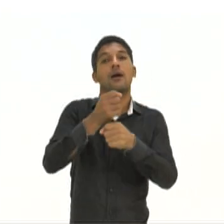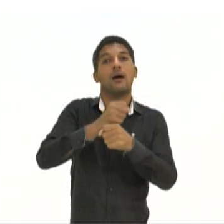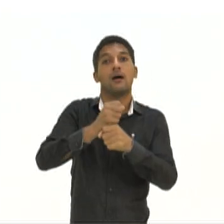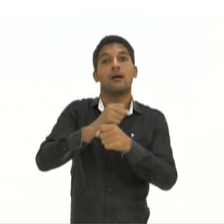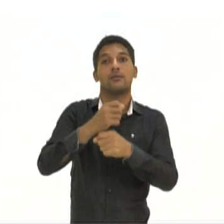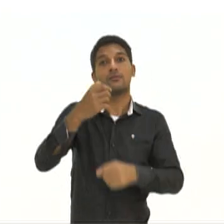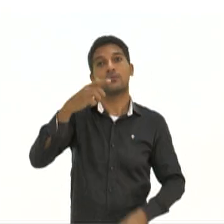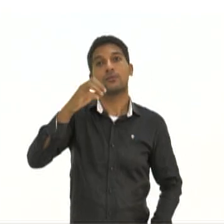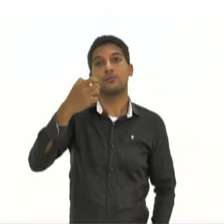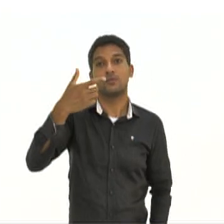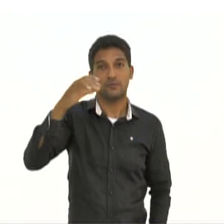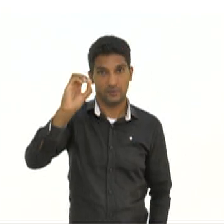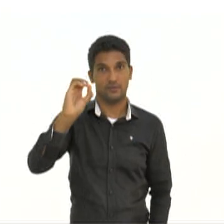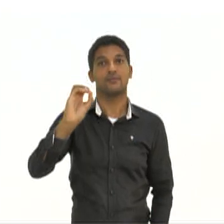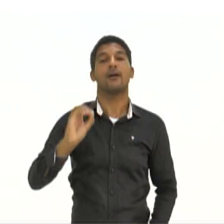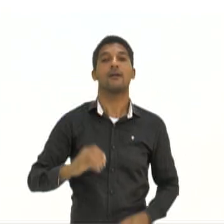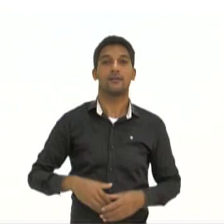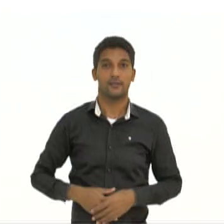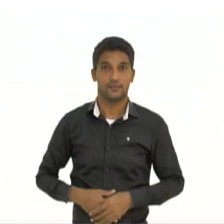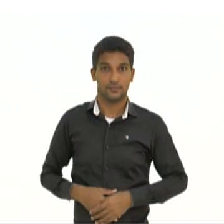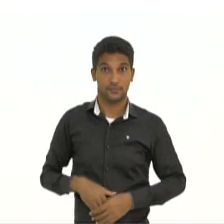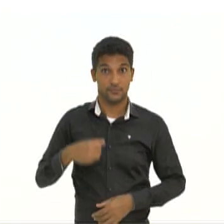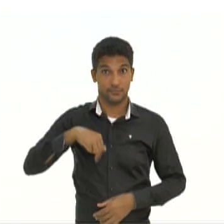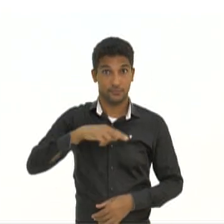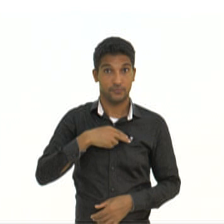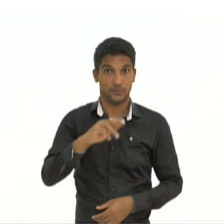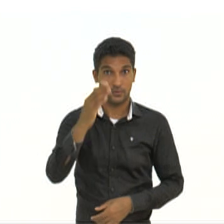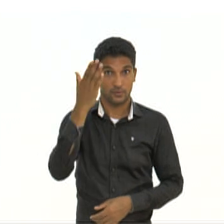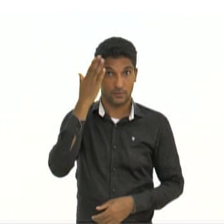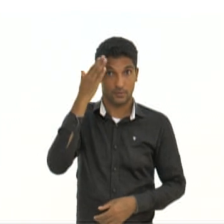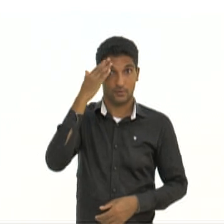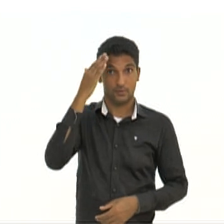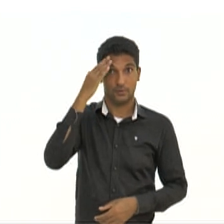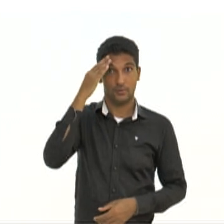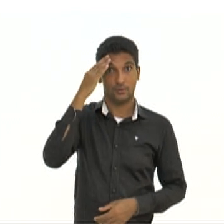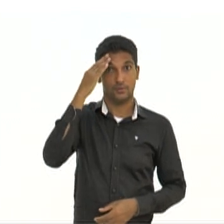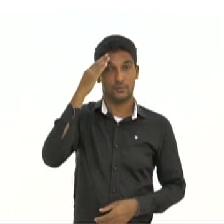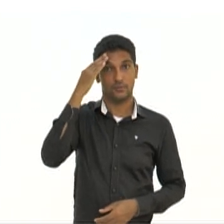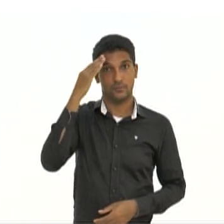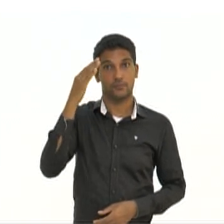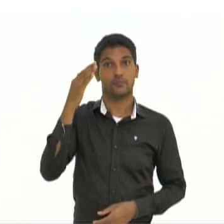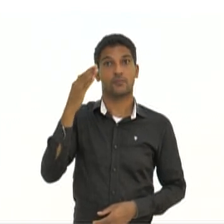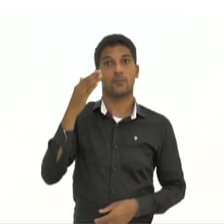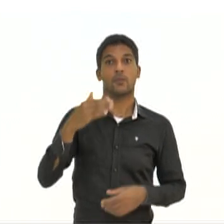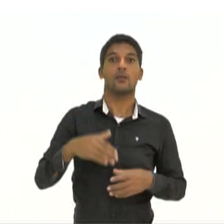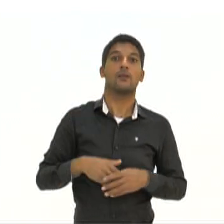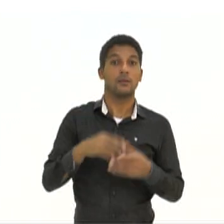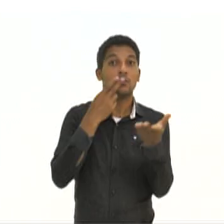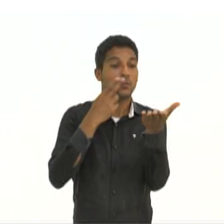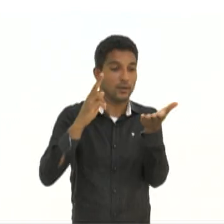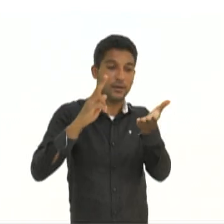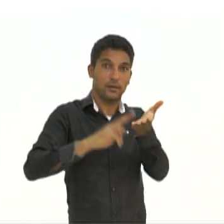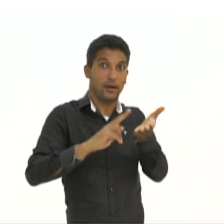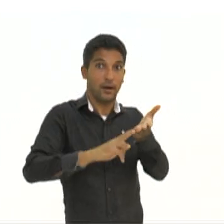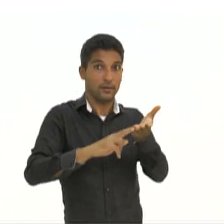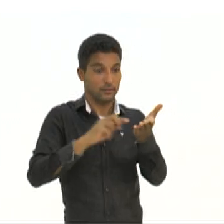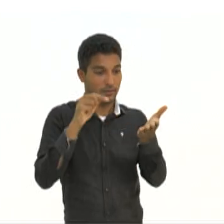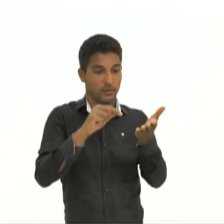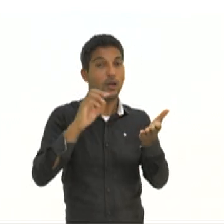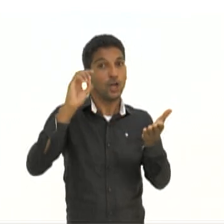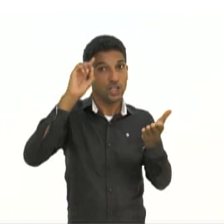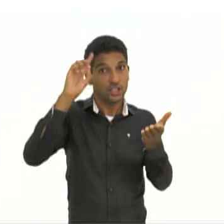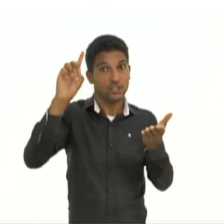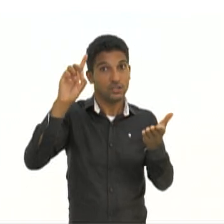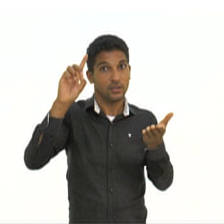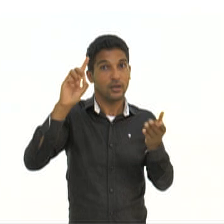tem essa possibilidade, né? A gente sabe que quando a gente está fazendo, indicando numa carta ali o dia